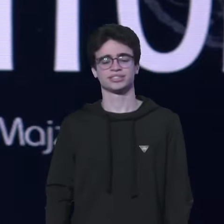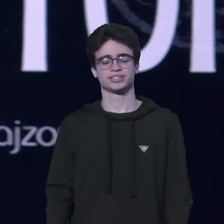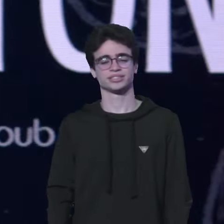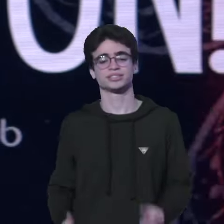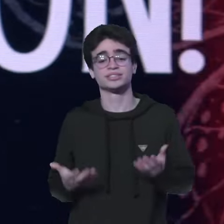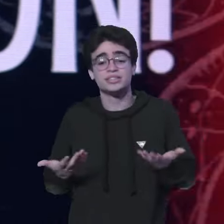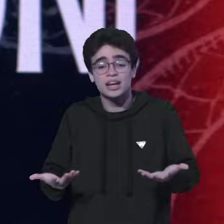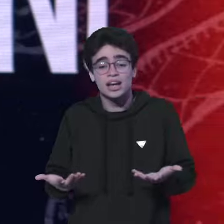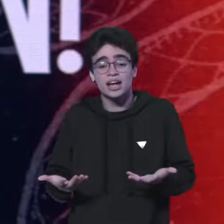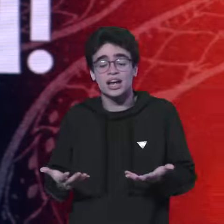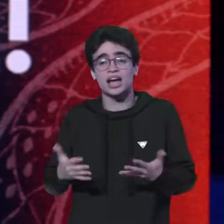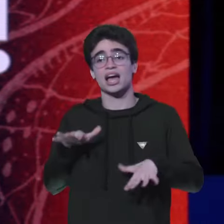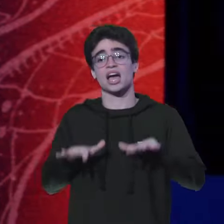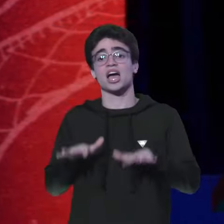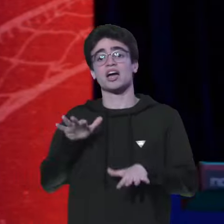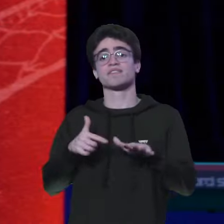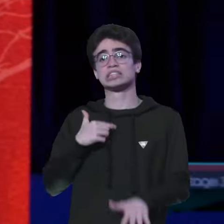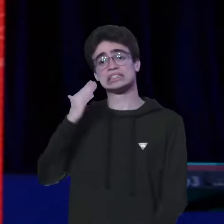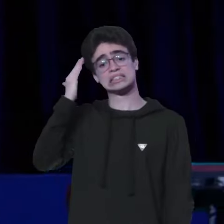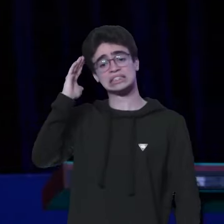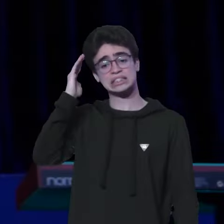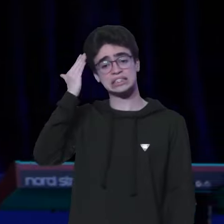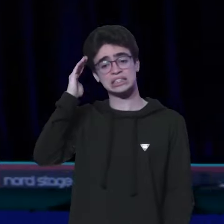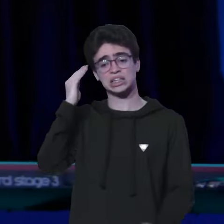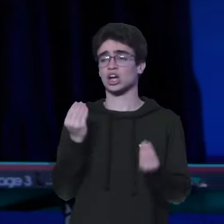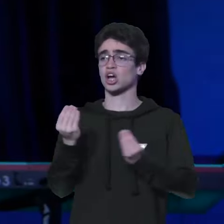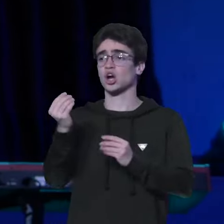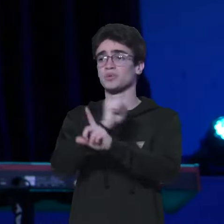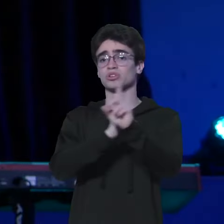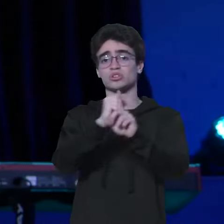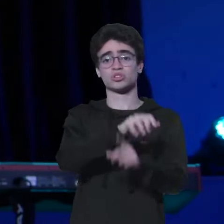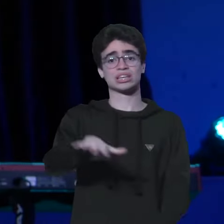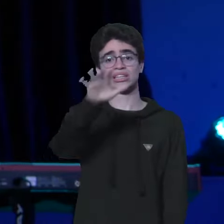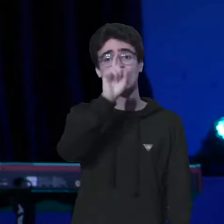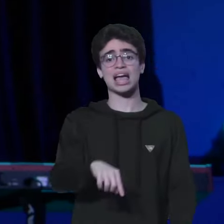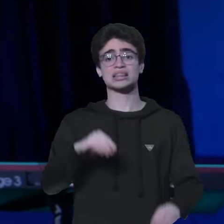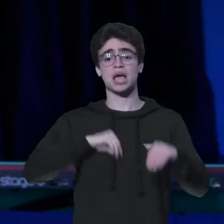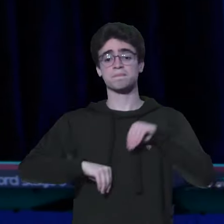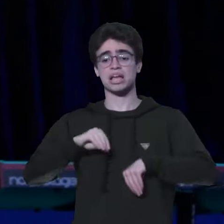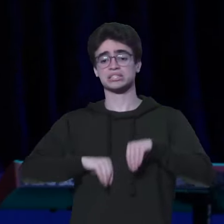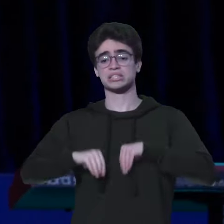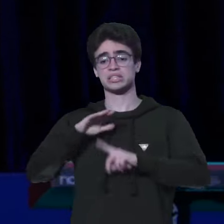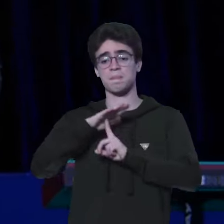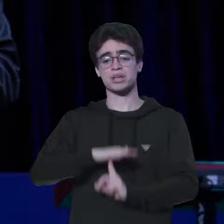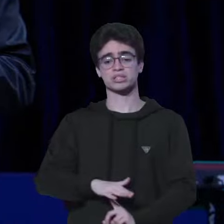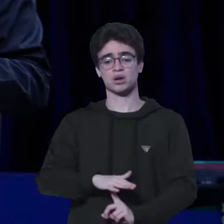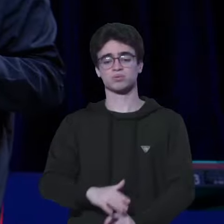E aí a gente não entende porque a nossa sociedade é a mais depressiva.